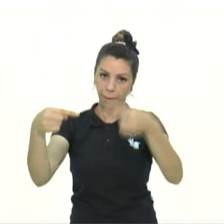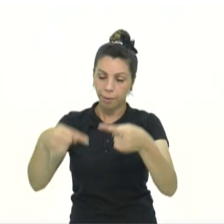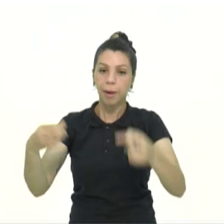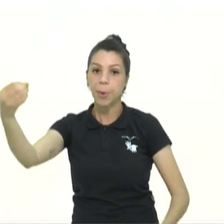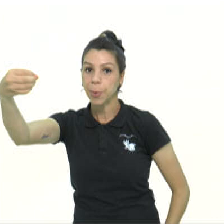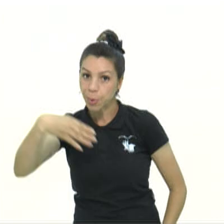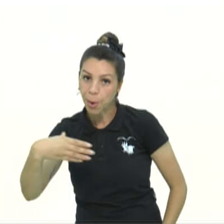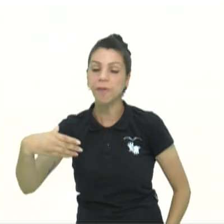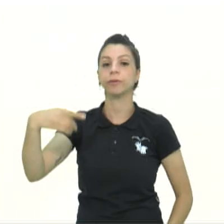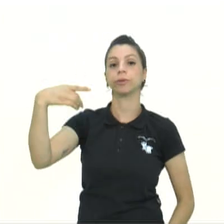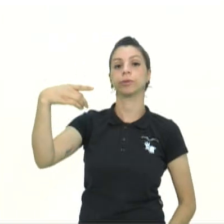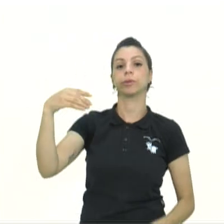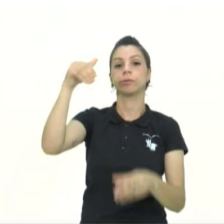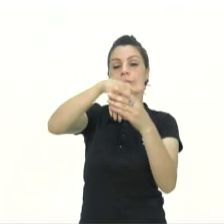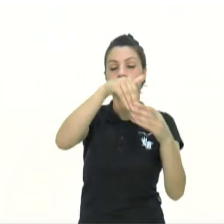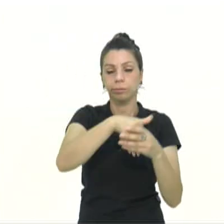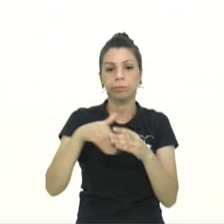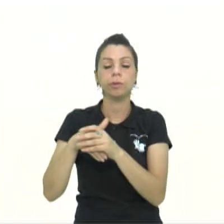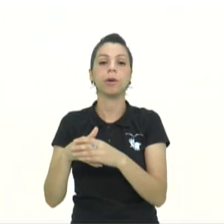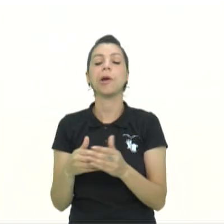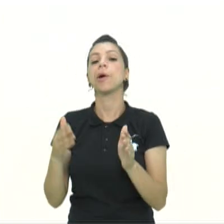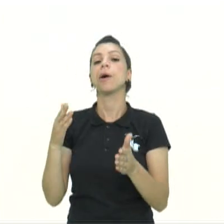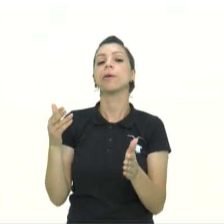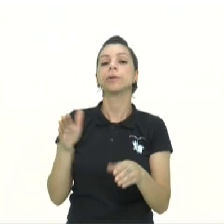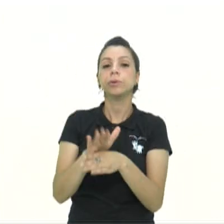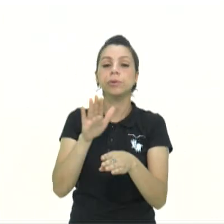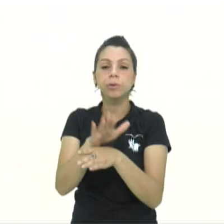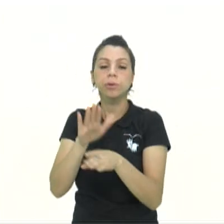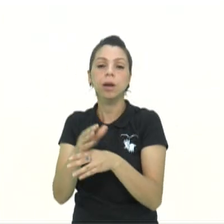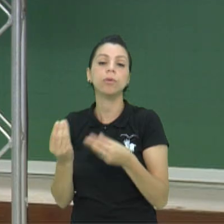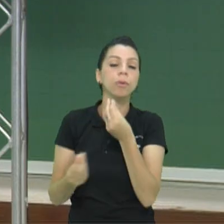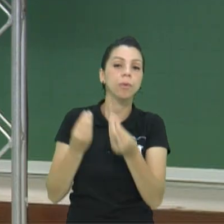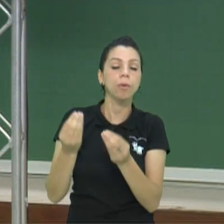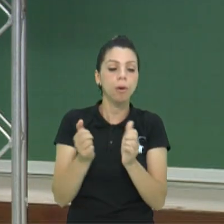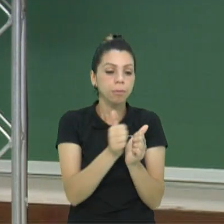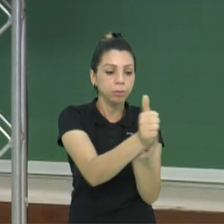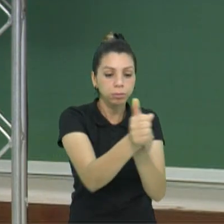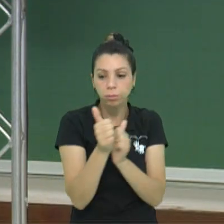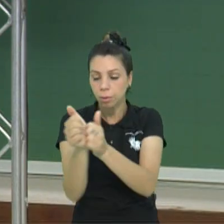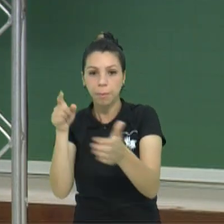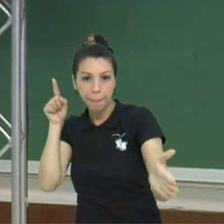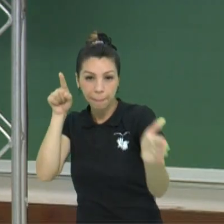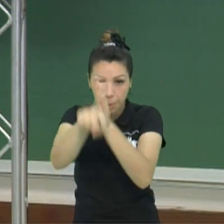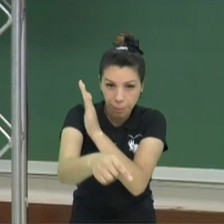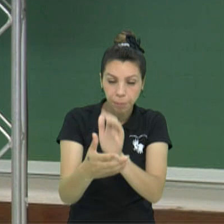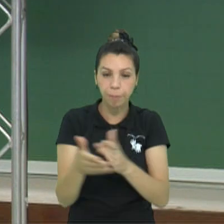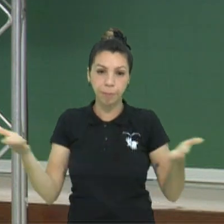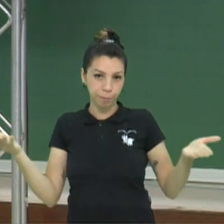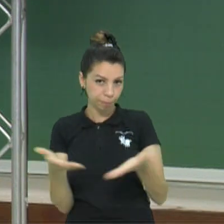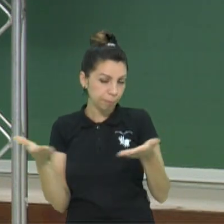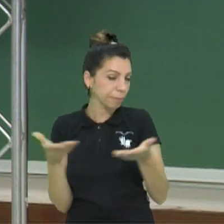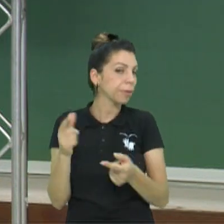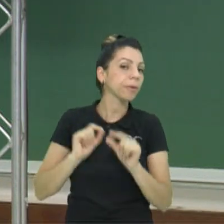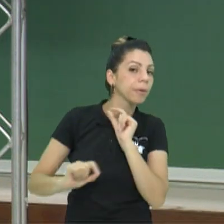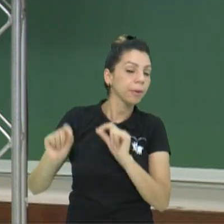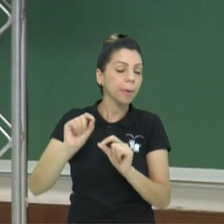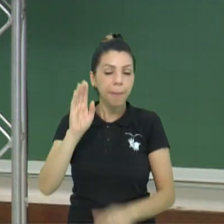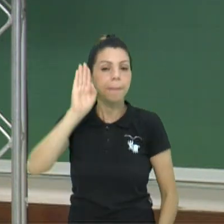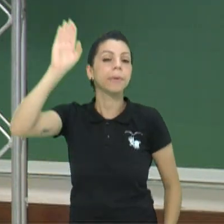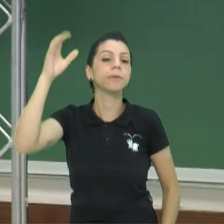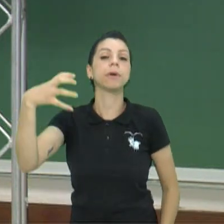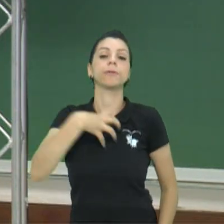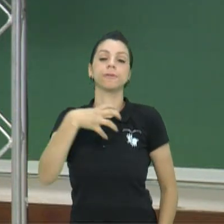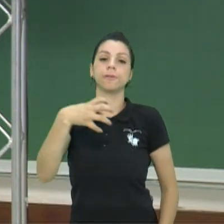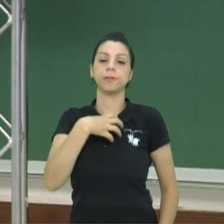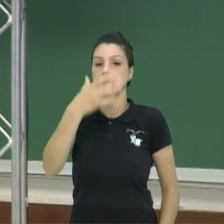dessa eleição, ajudaram a traçar os rumos da disputa eleitoral. Pergunta: atualmente, quais as principais